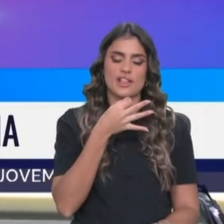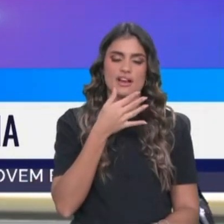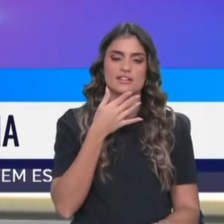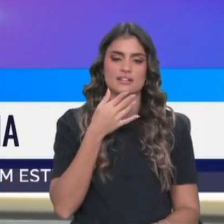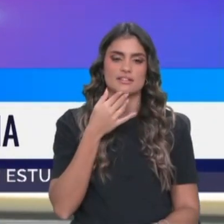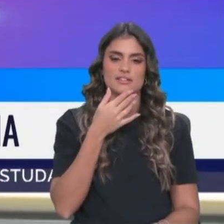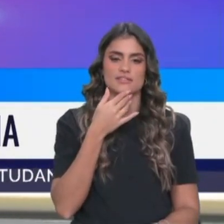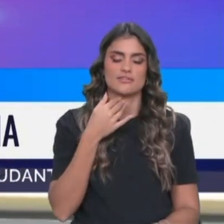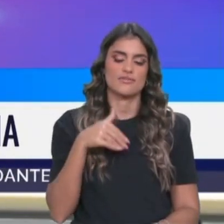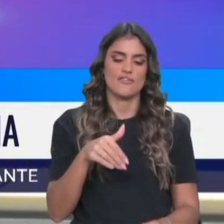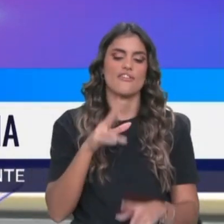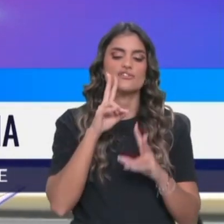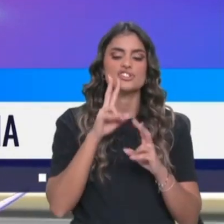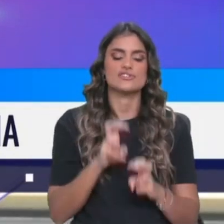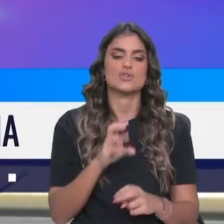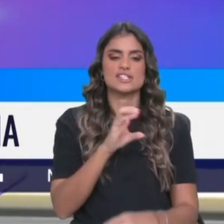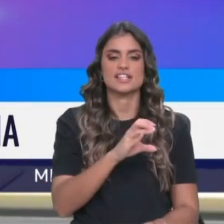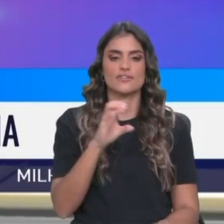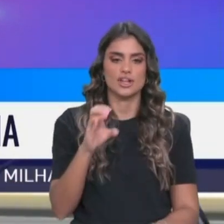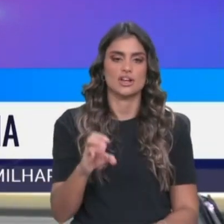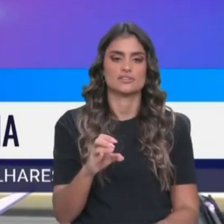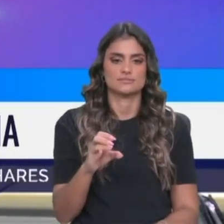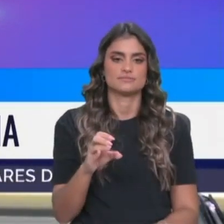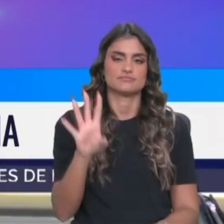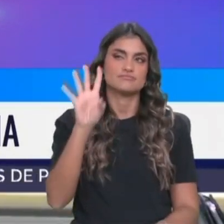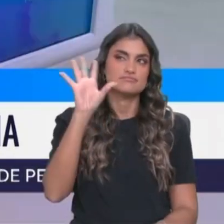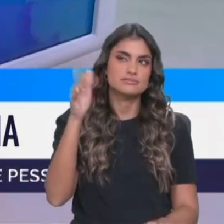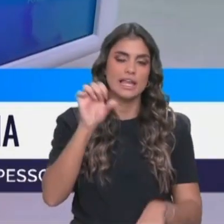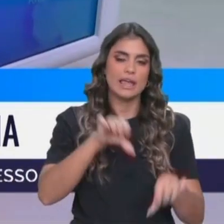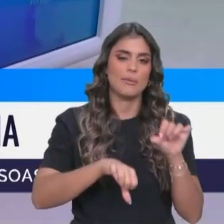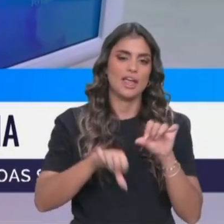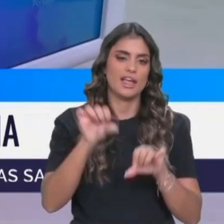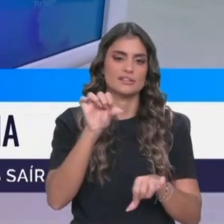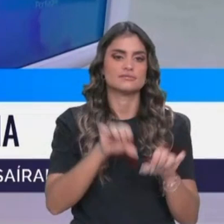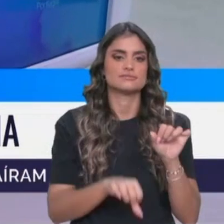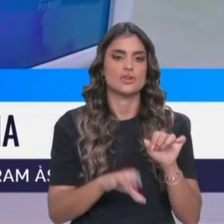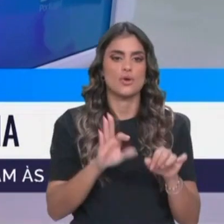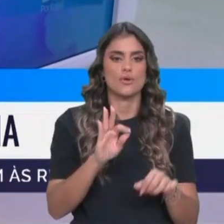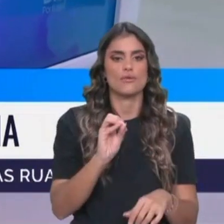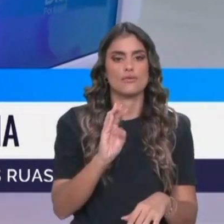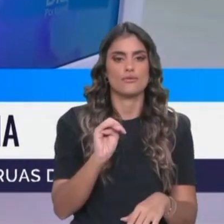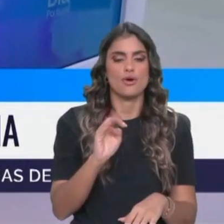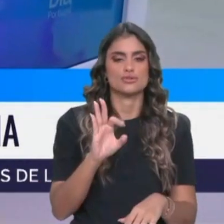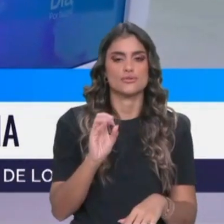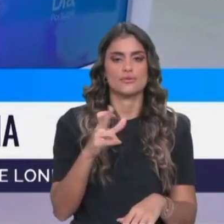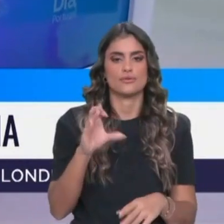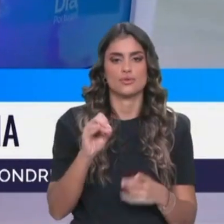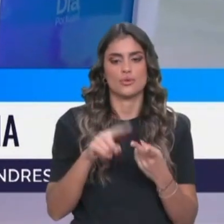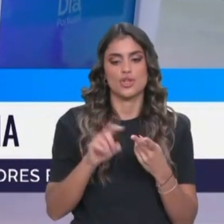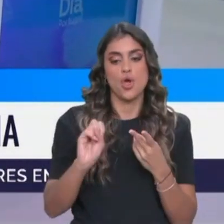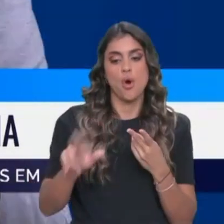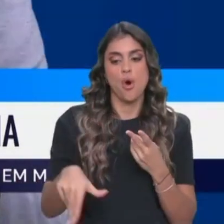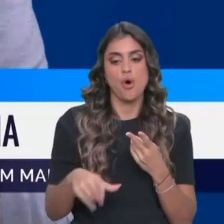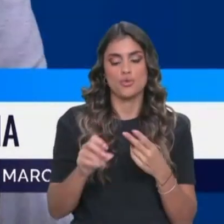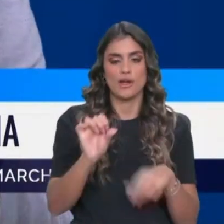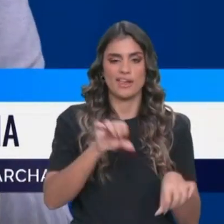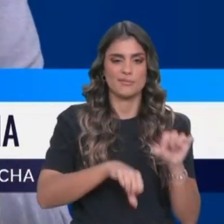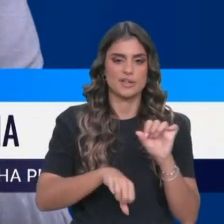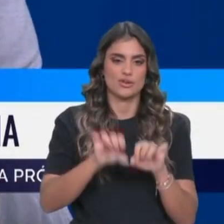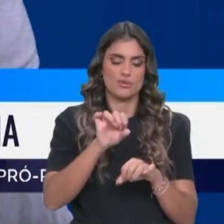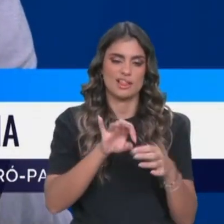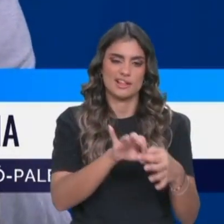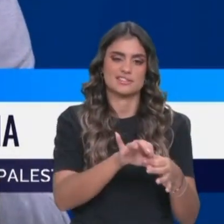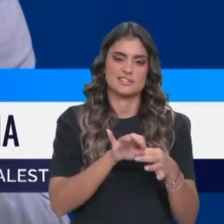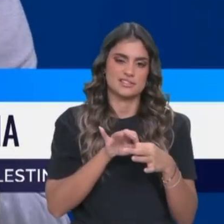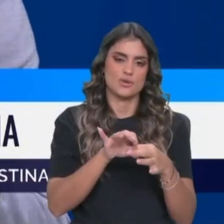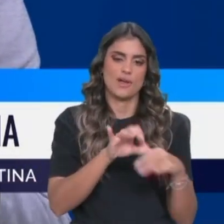de investigação científica, astronomia e química, fósforo e ouro. Muita química hoje, muita química. Há uma relação muito próxima